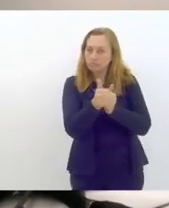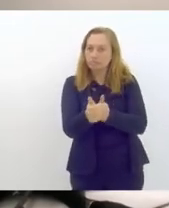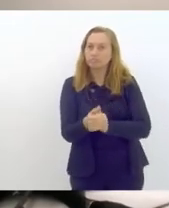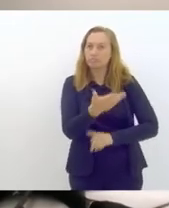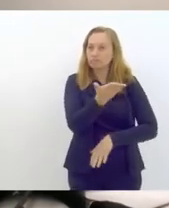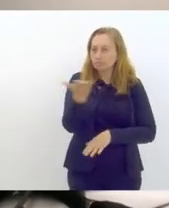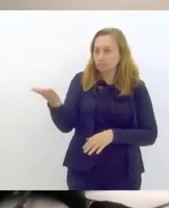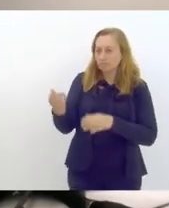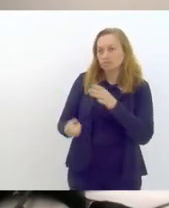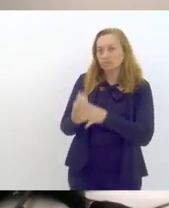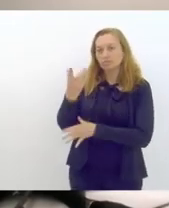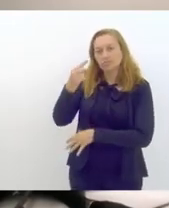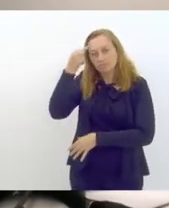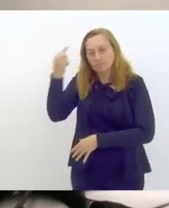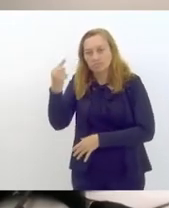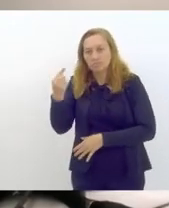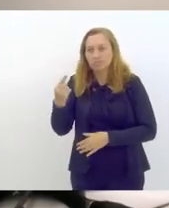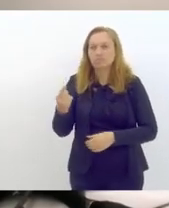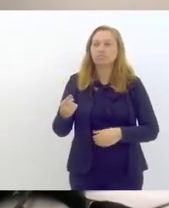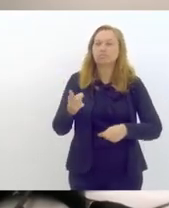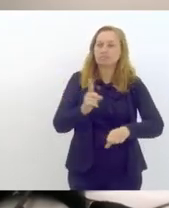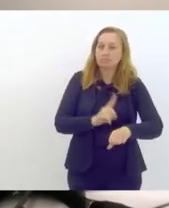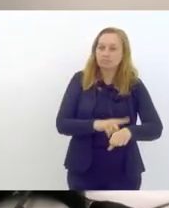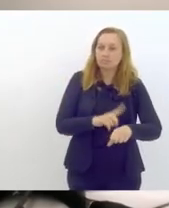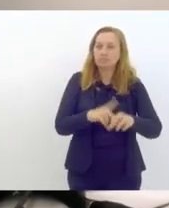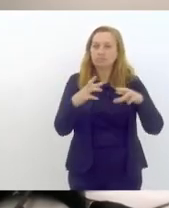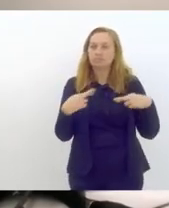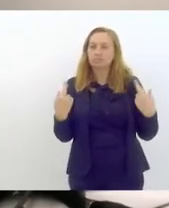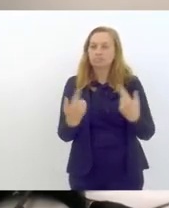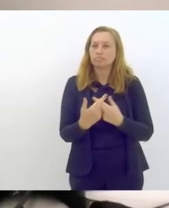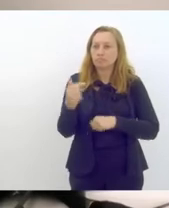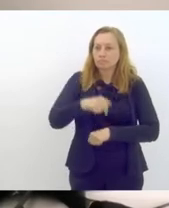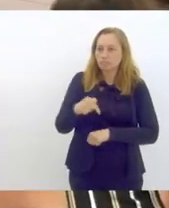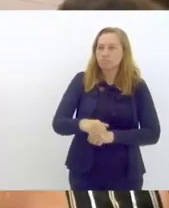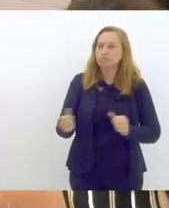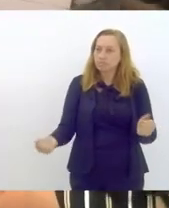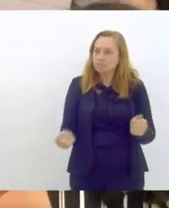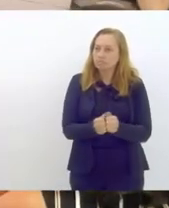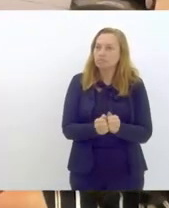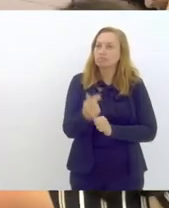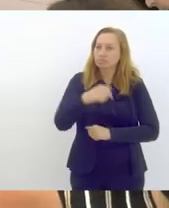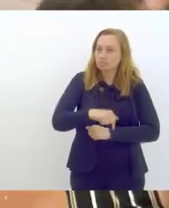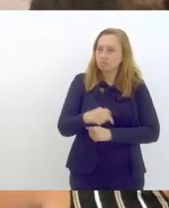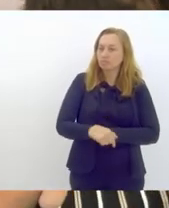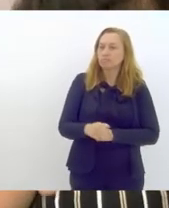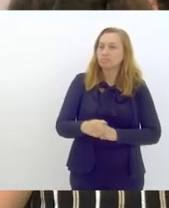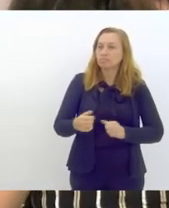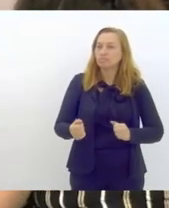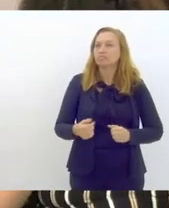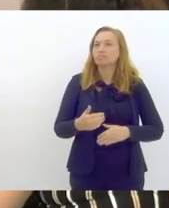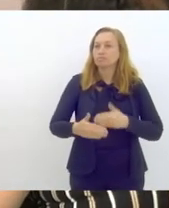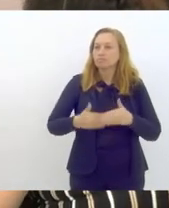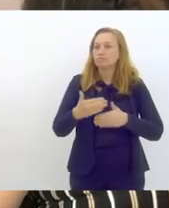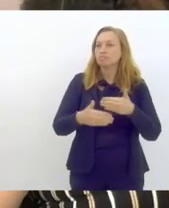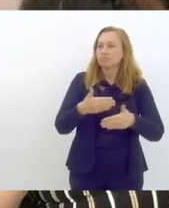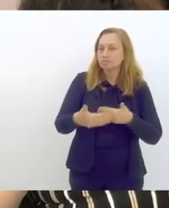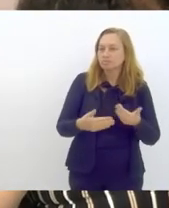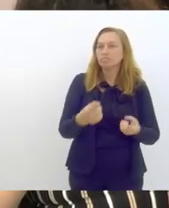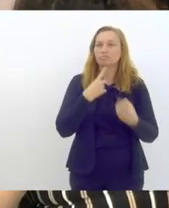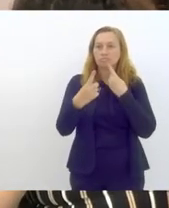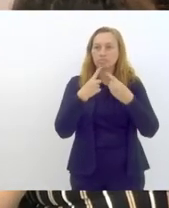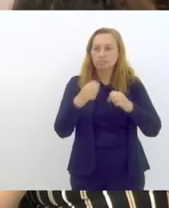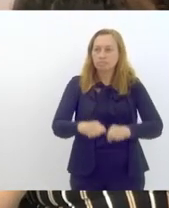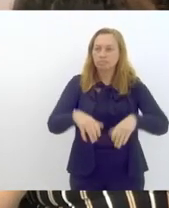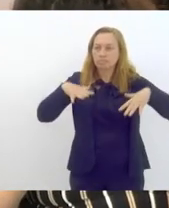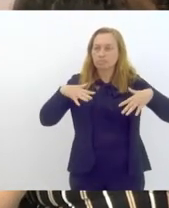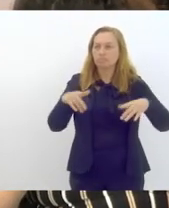das ideias, para que durante as sessões legislativas aqui possam estar presentes e participar do processo de discussão no plenário